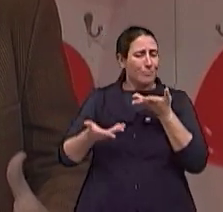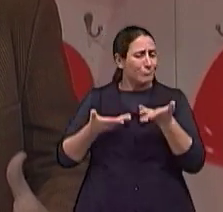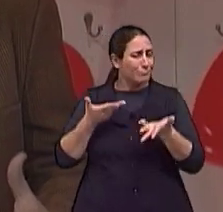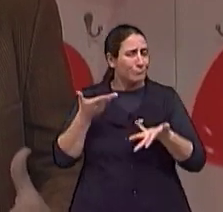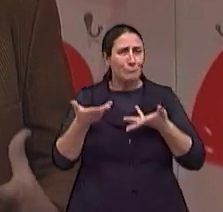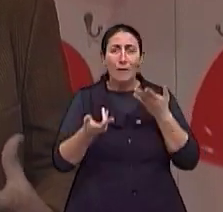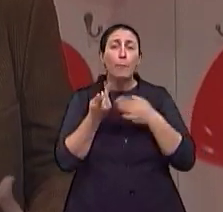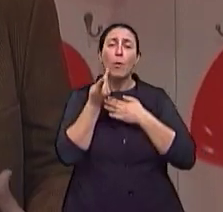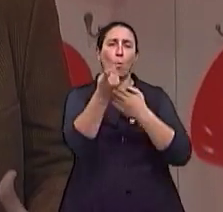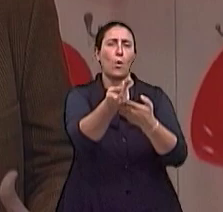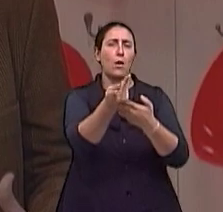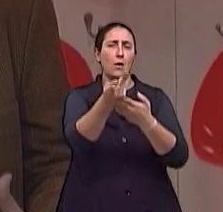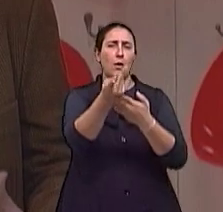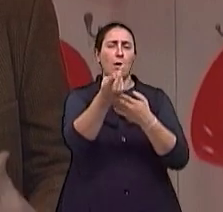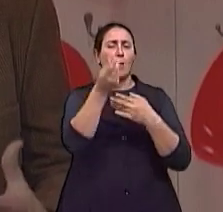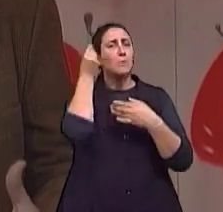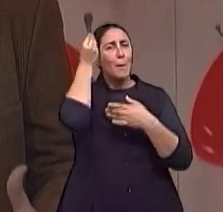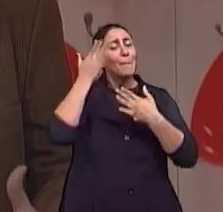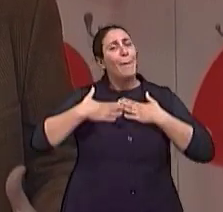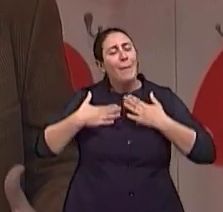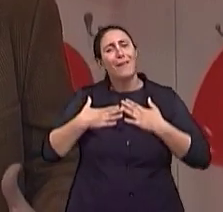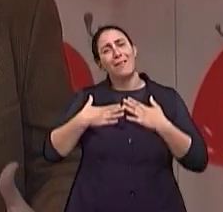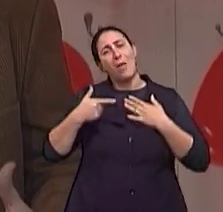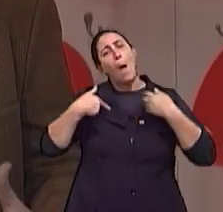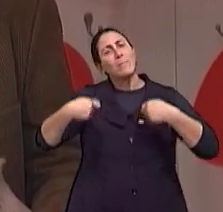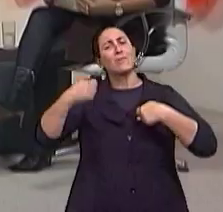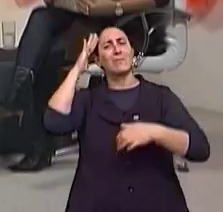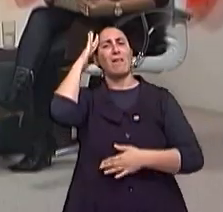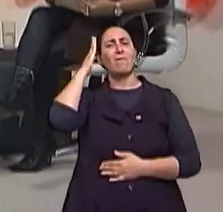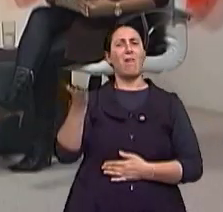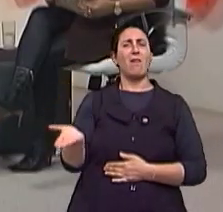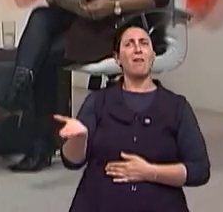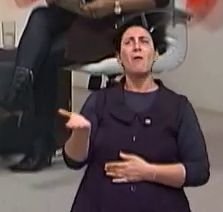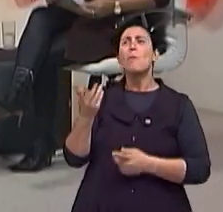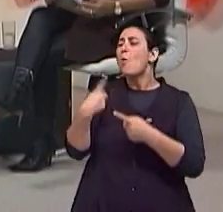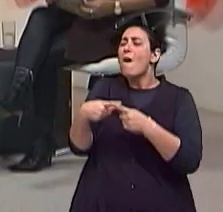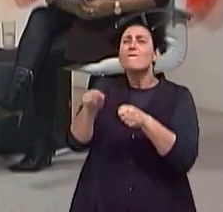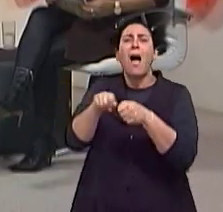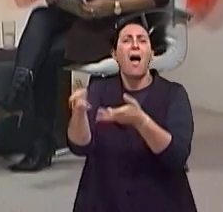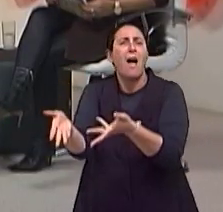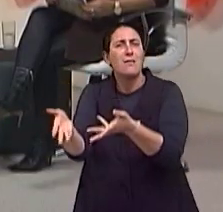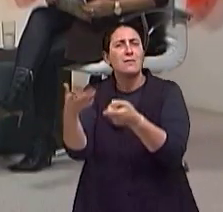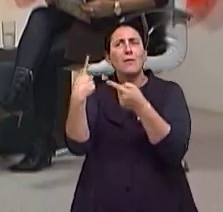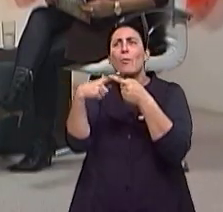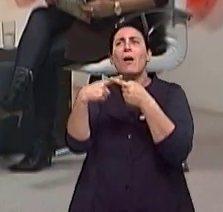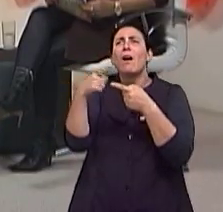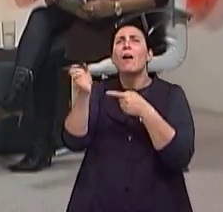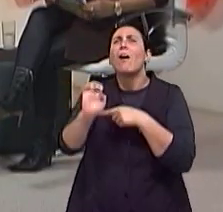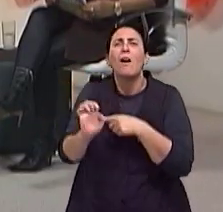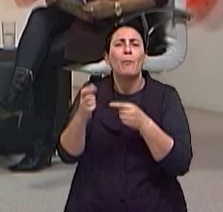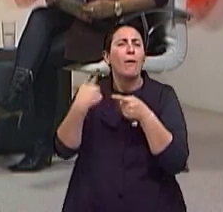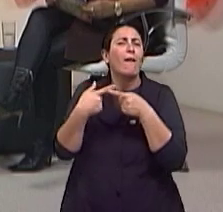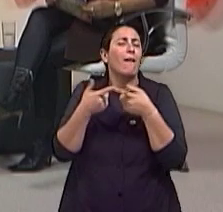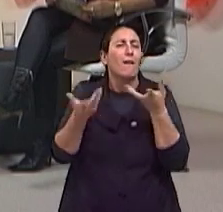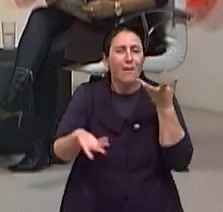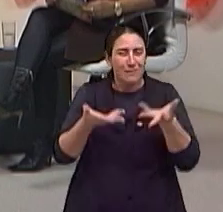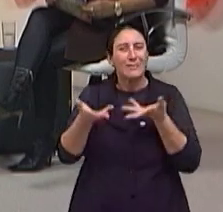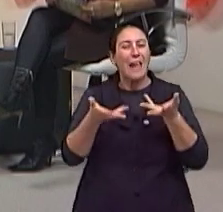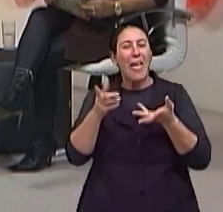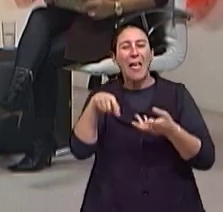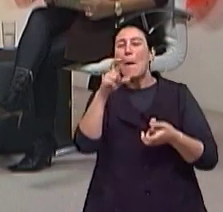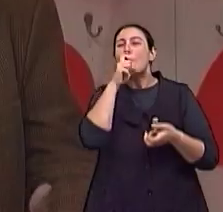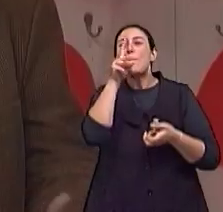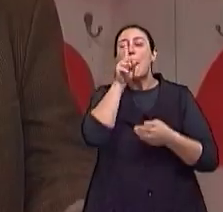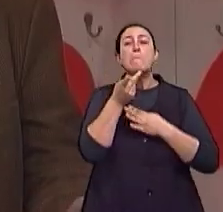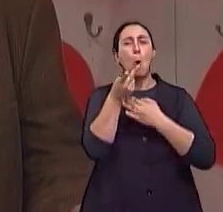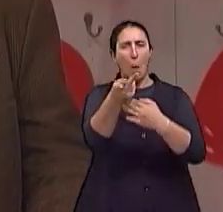vão procurar ajuda para eles, para tentar entender isso. Ah, ok, ok, né, maravilha. Tentar lidar com isso, eu acho que isso, isso